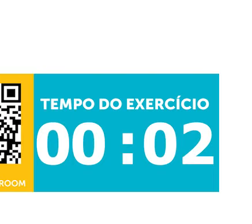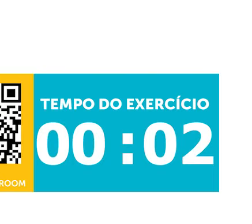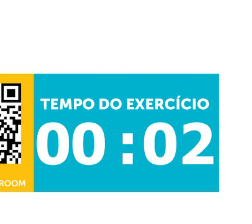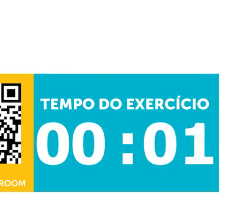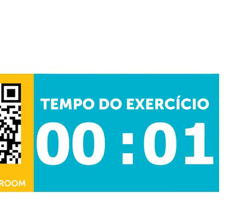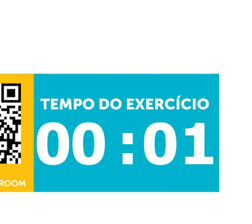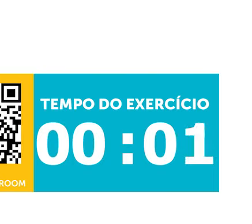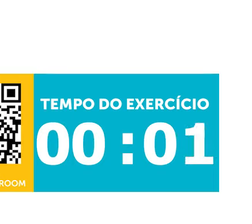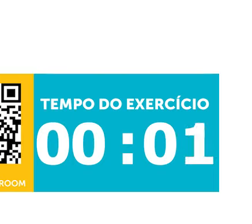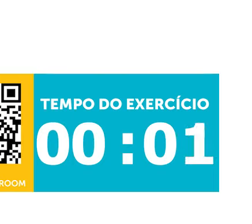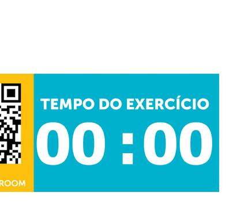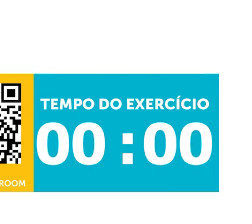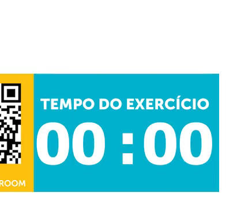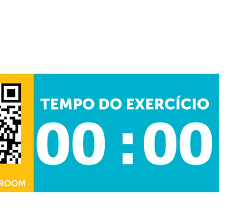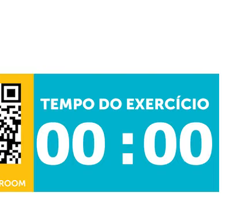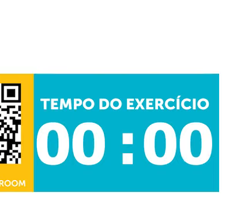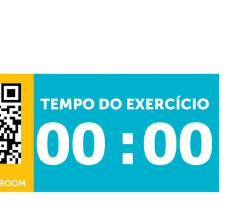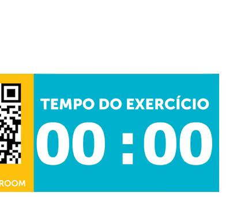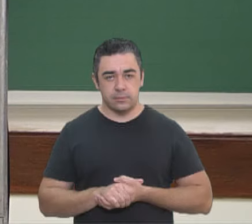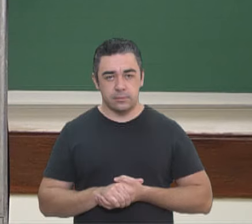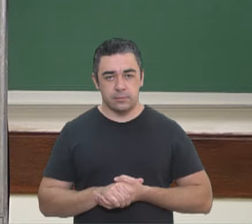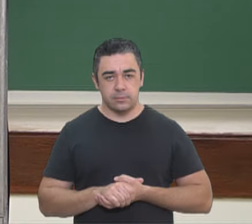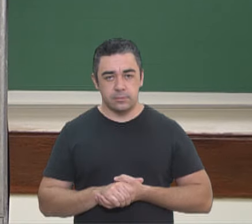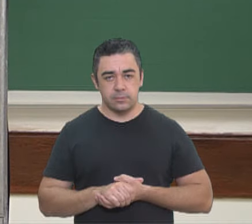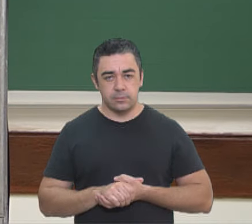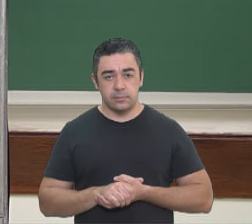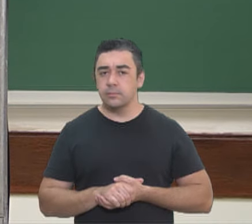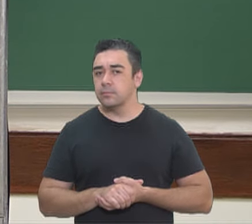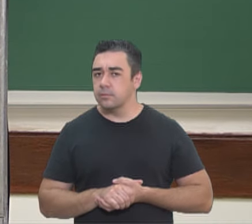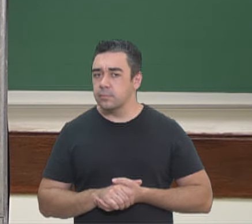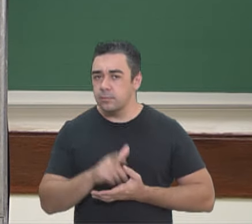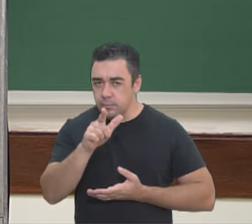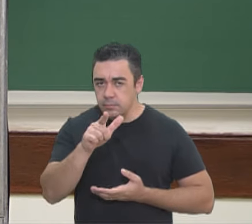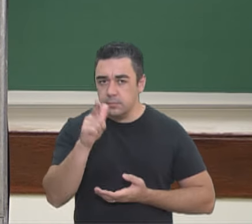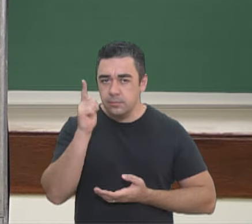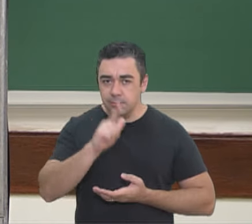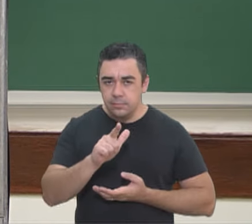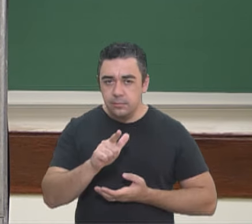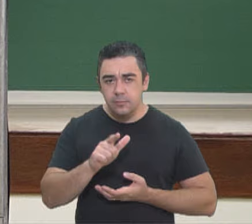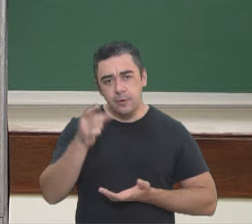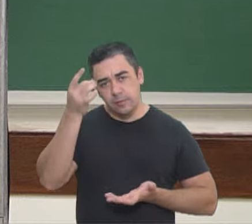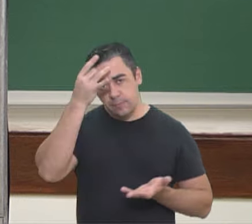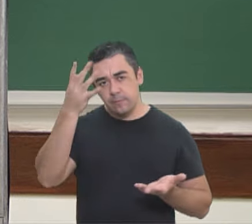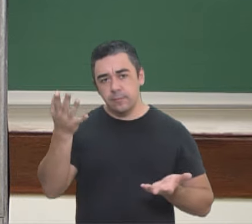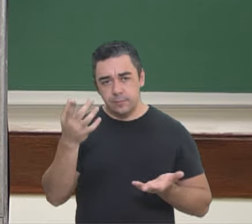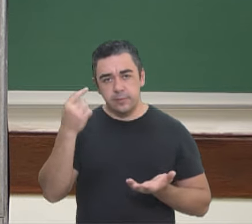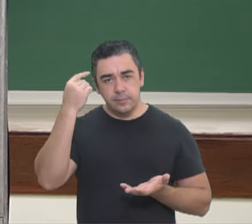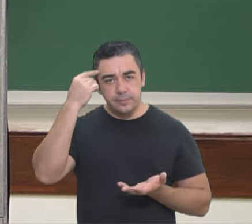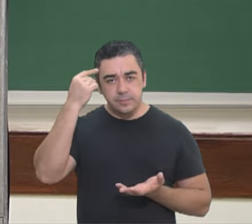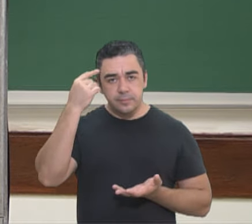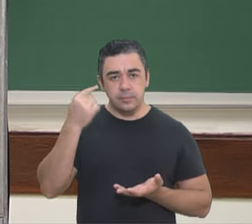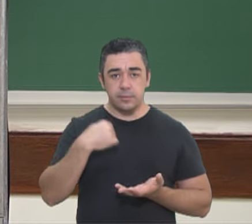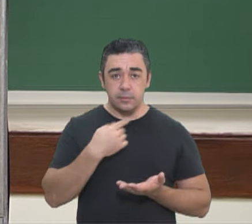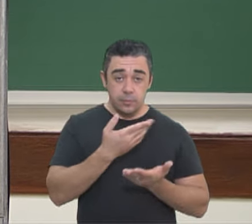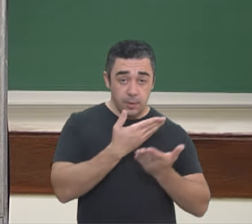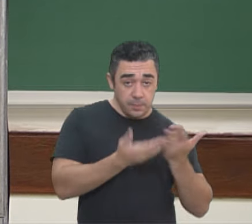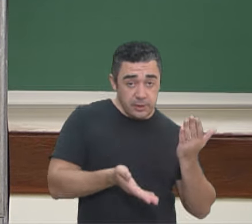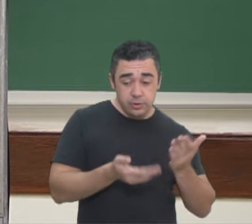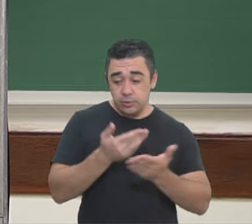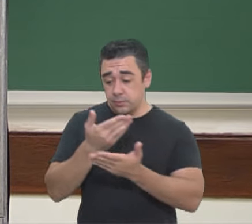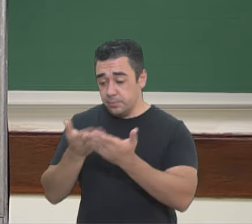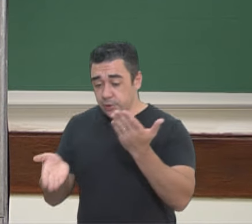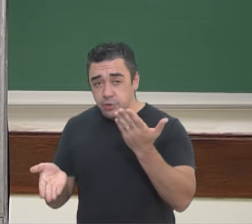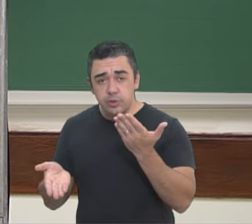porque perdeu 6. Se eu juntar a quantidade de pontos perdidos, vai dar 6. Tudo bem? Vamos lá. E